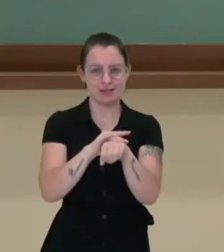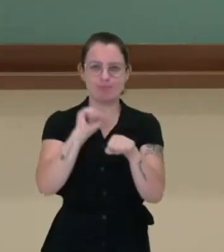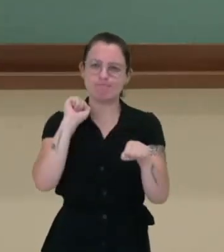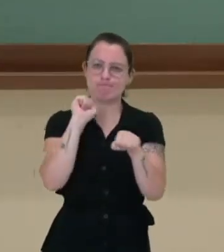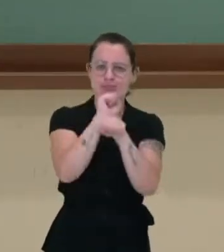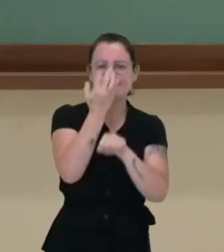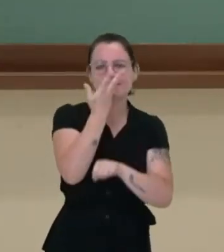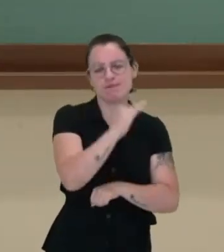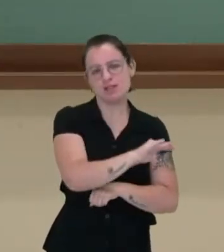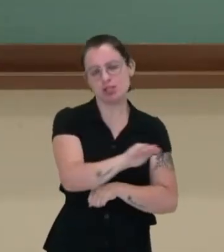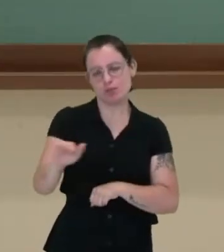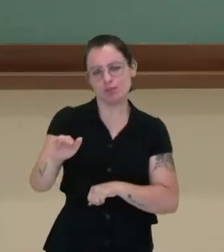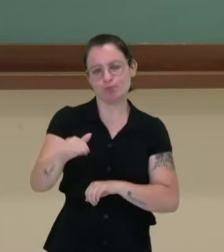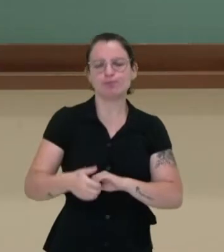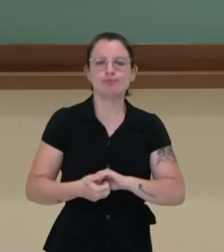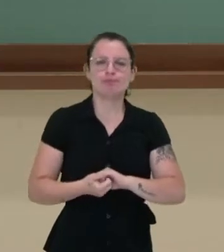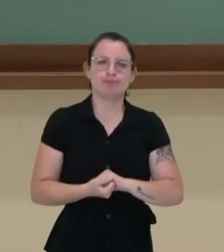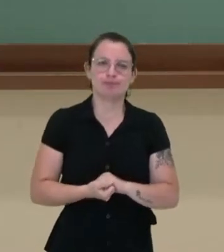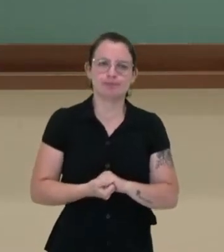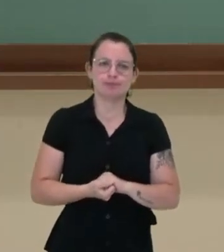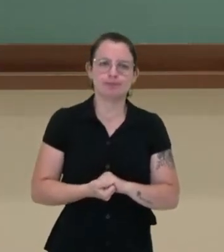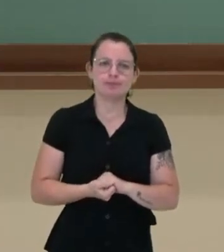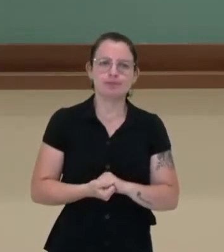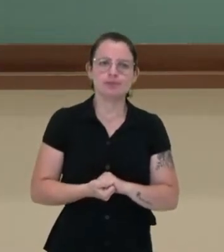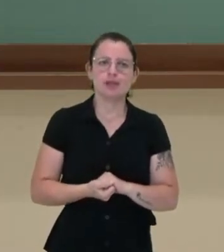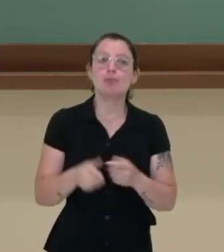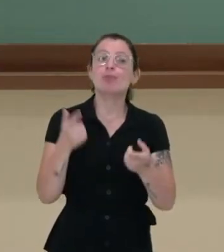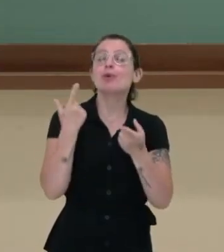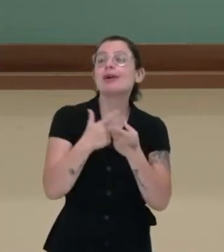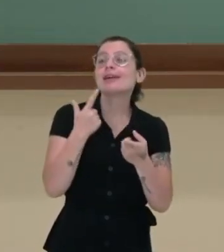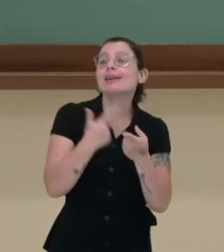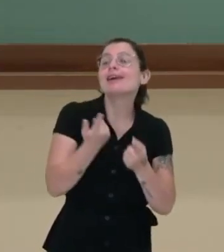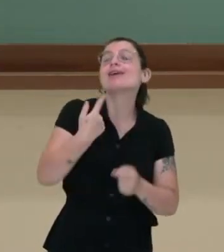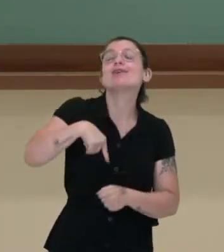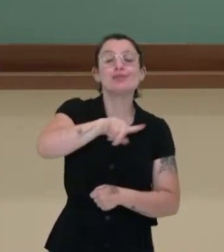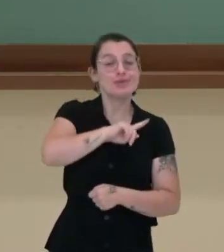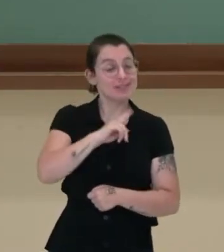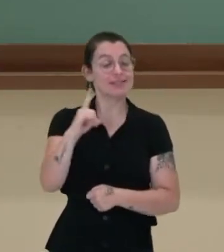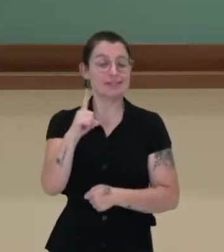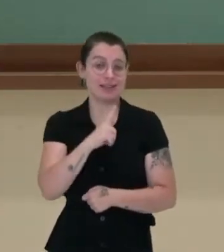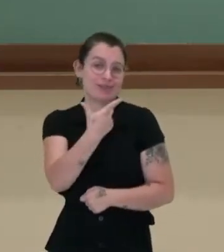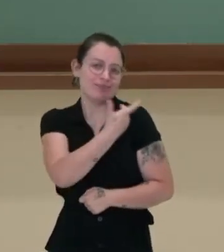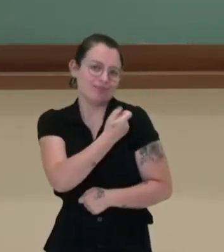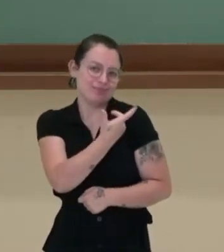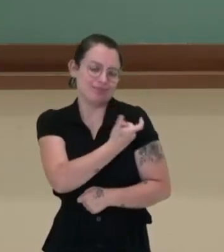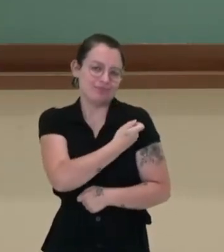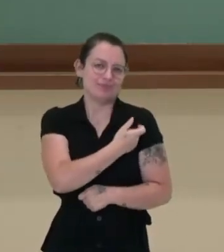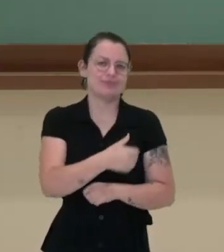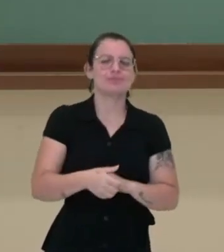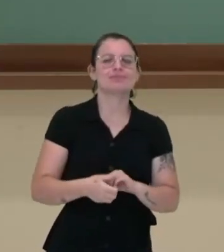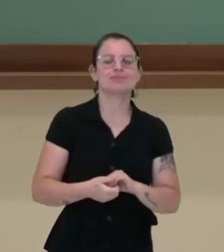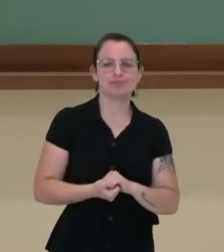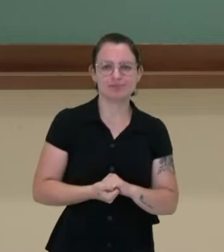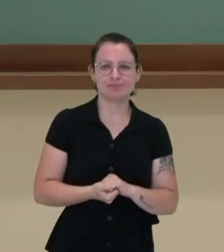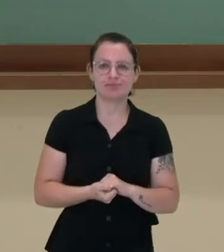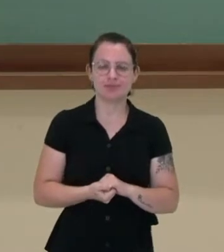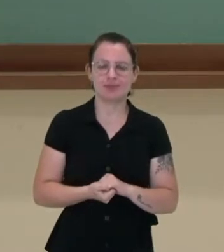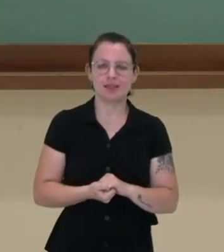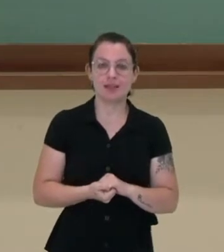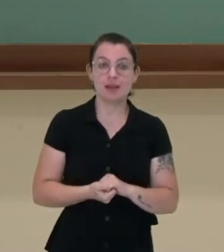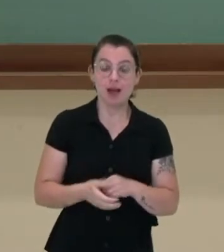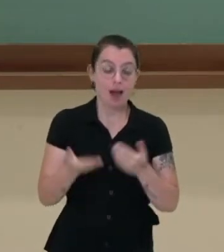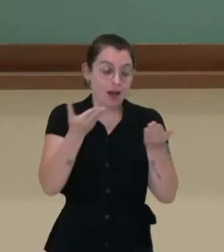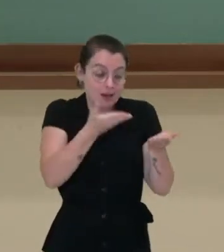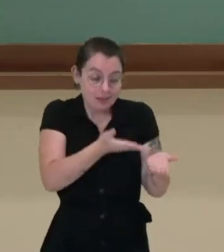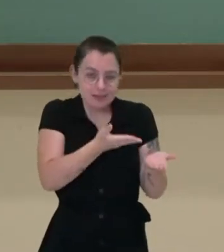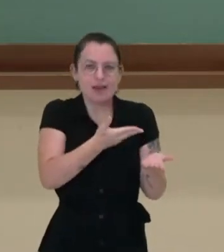da paralisia infantil, pois temos a vacina da poliomielite. E essa